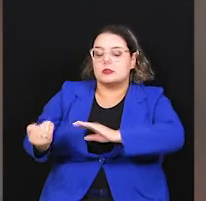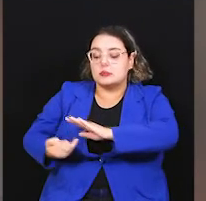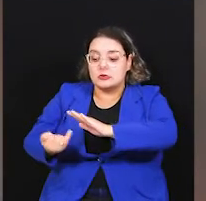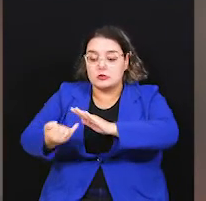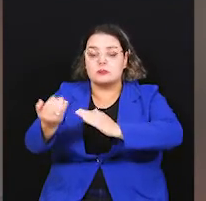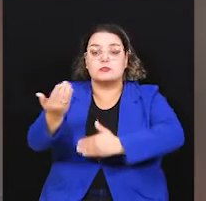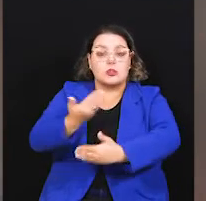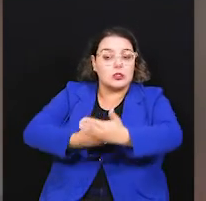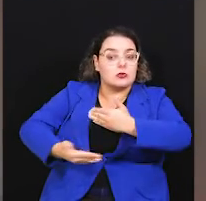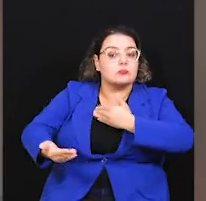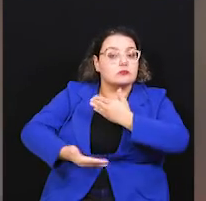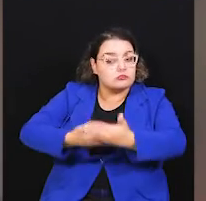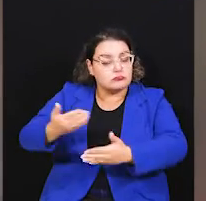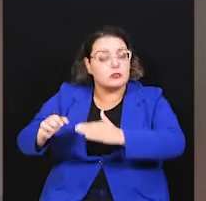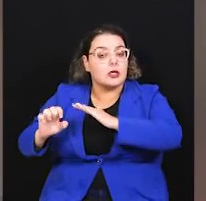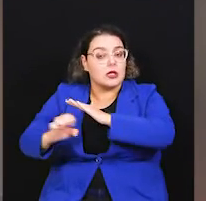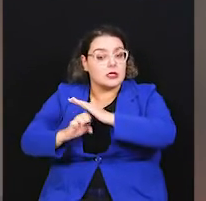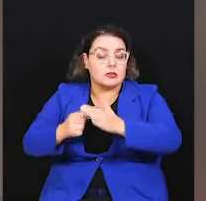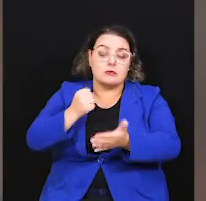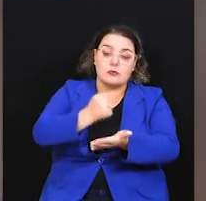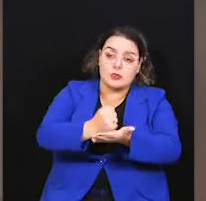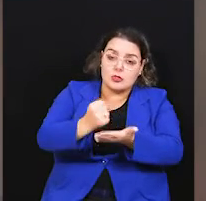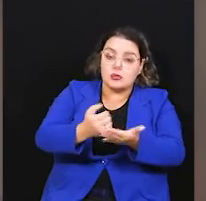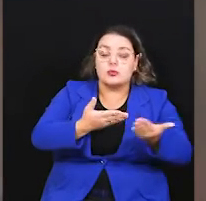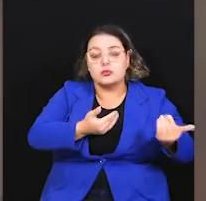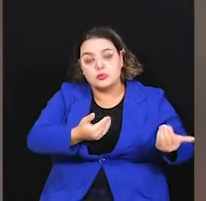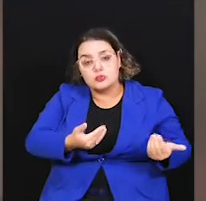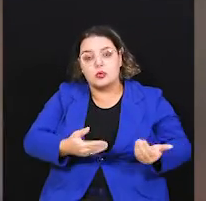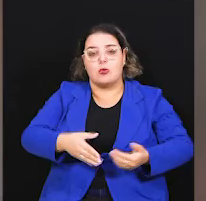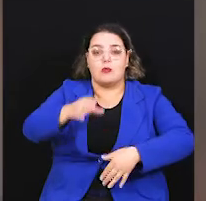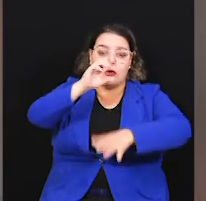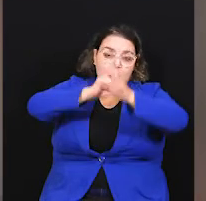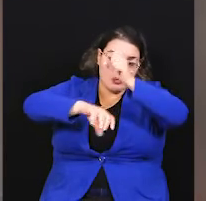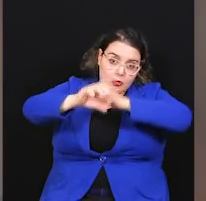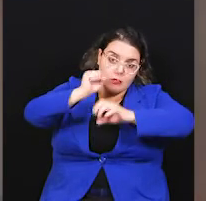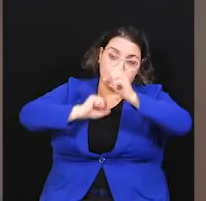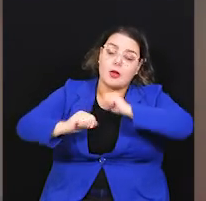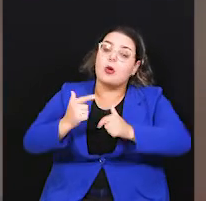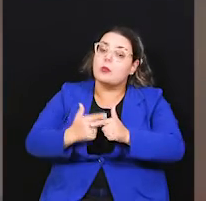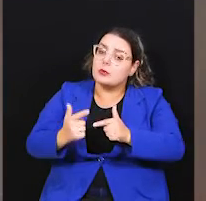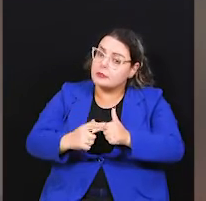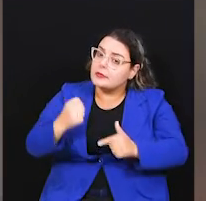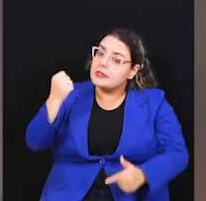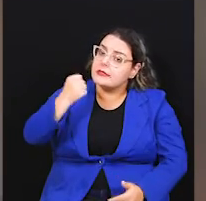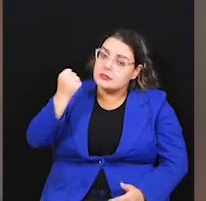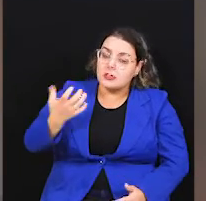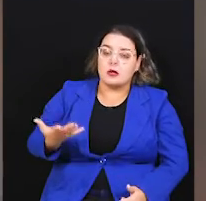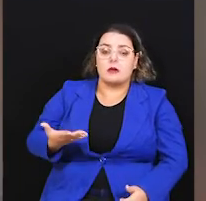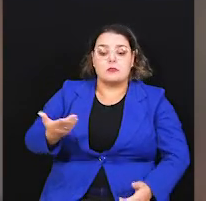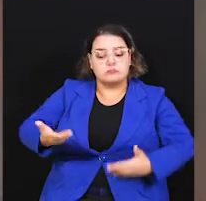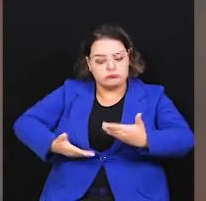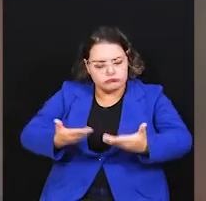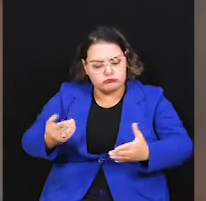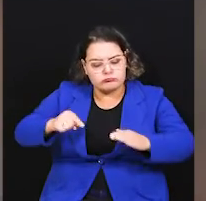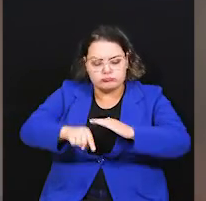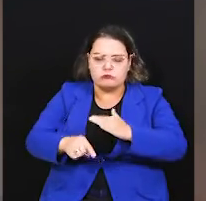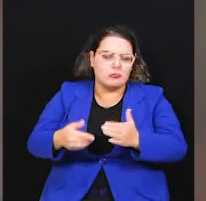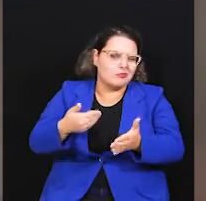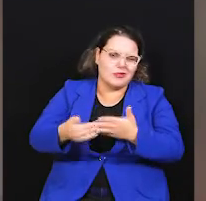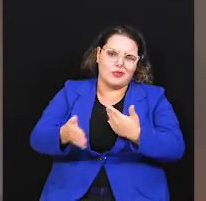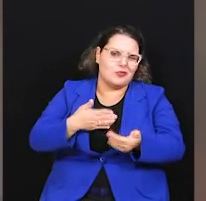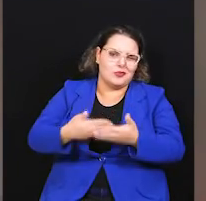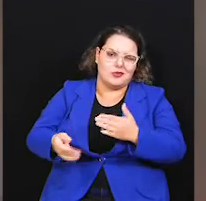fazem essa mediação as empresas que contratam jovem aprendiz é um problema muito sério é um tem que ser tratado com